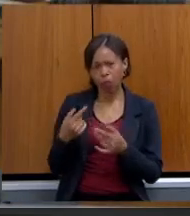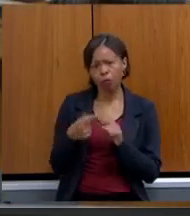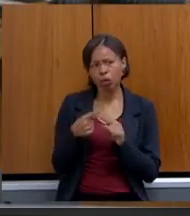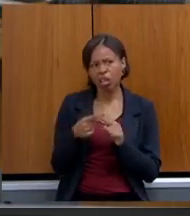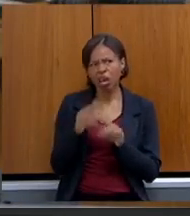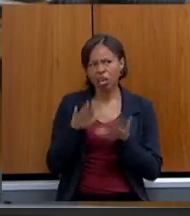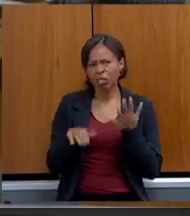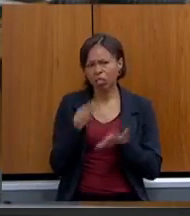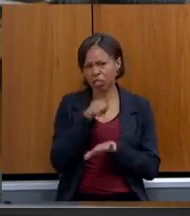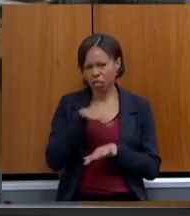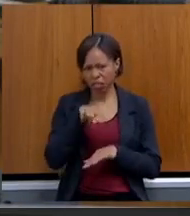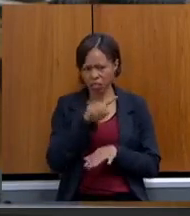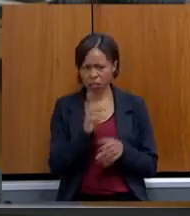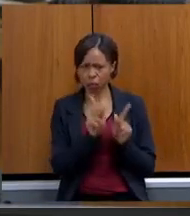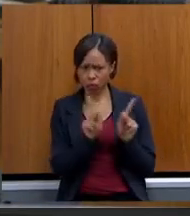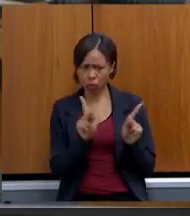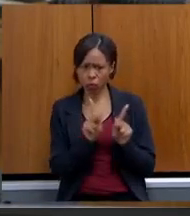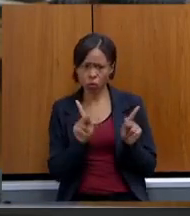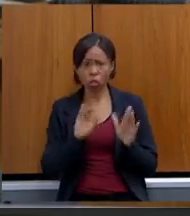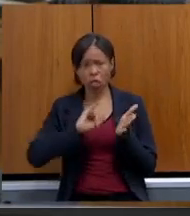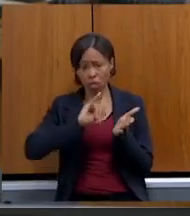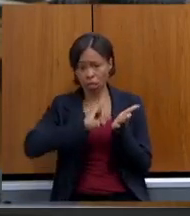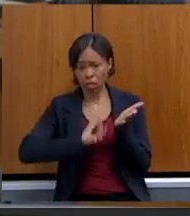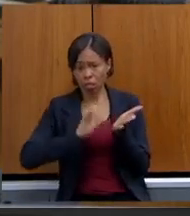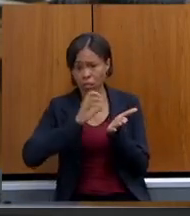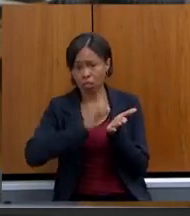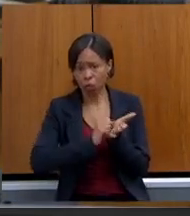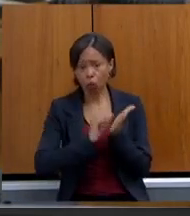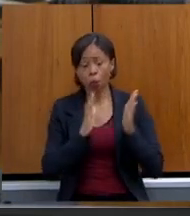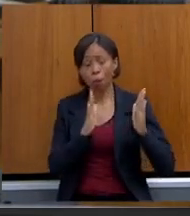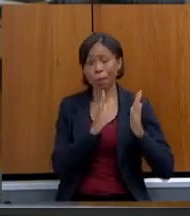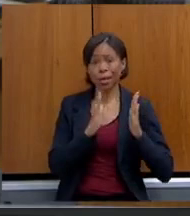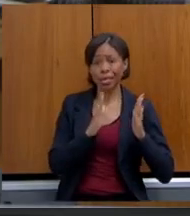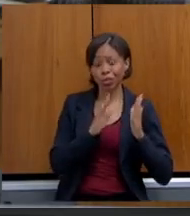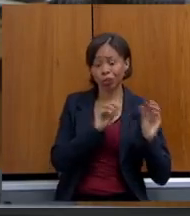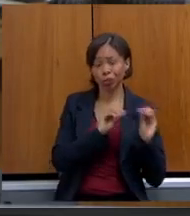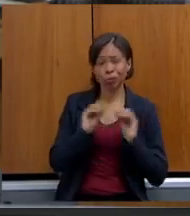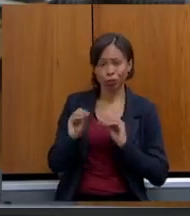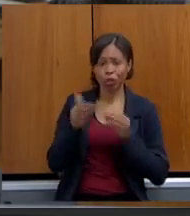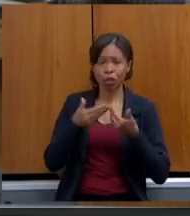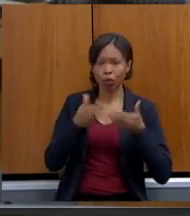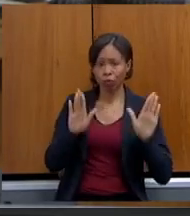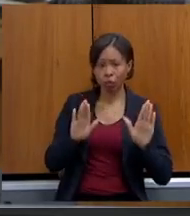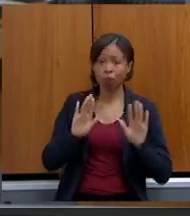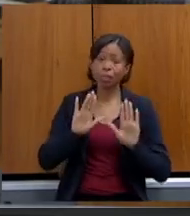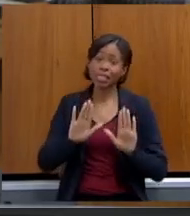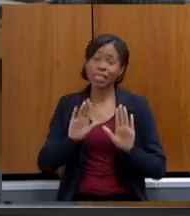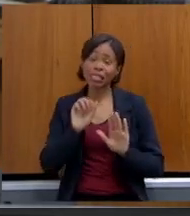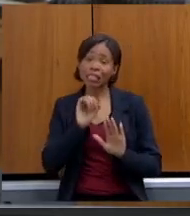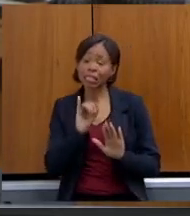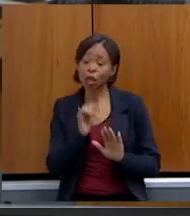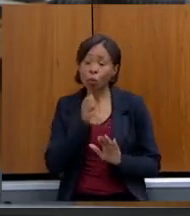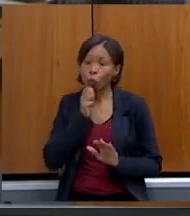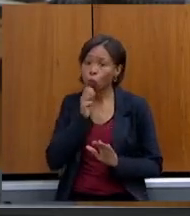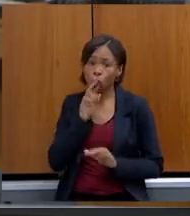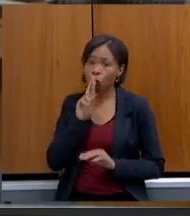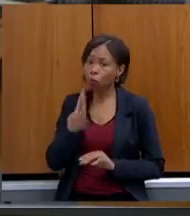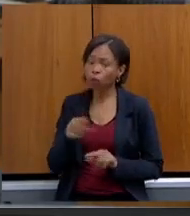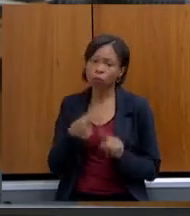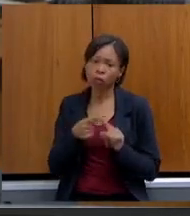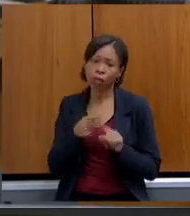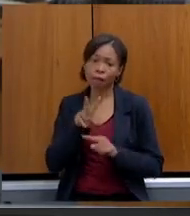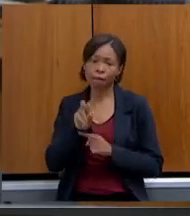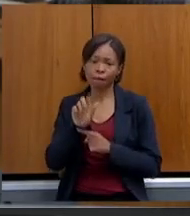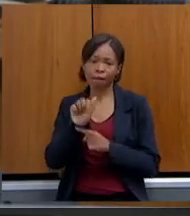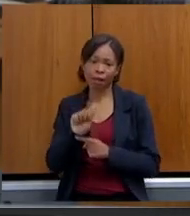fizeram uma inscrição nesse período de remoção que já foi aberto e se não foram atendidos é porque eventualmente não havia vaga né nessa localidade